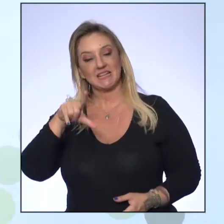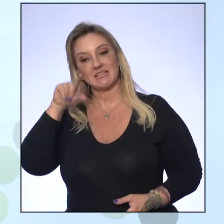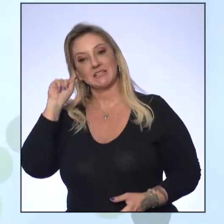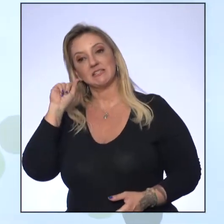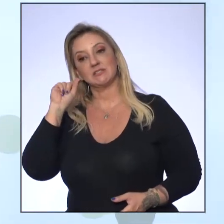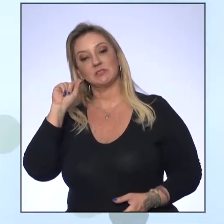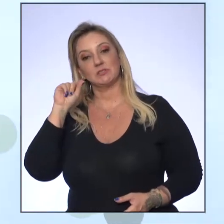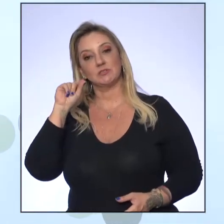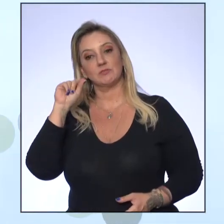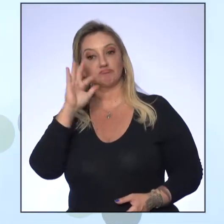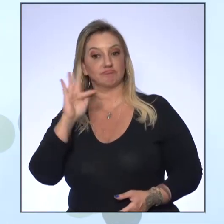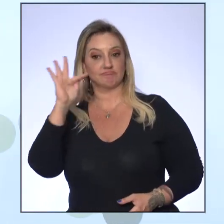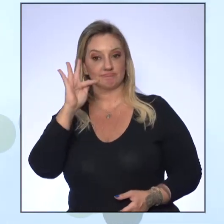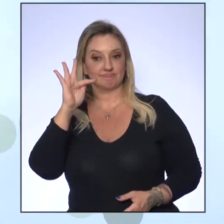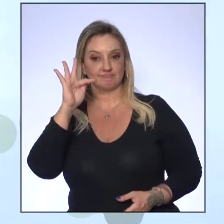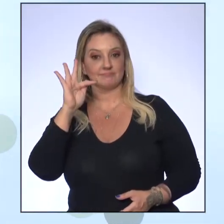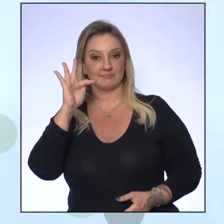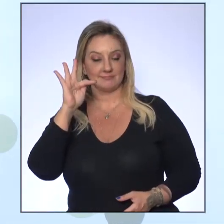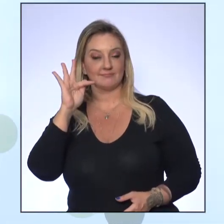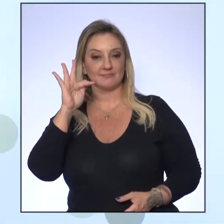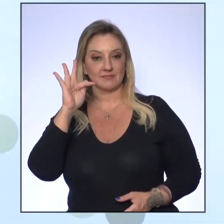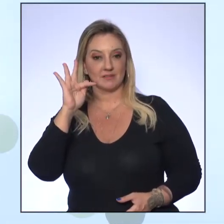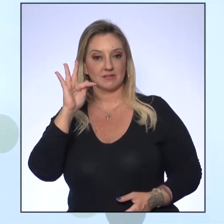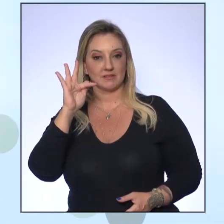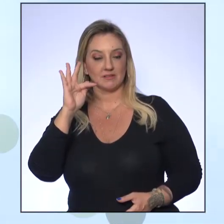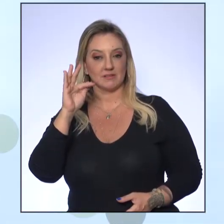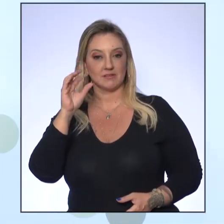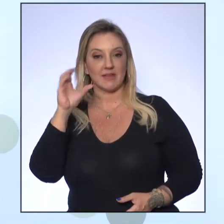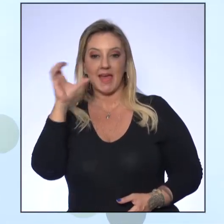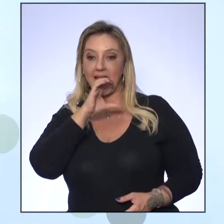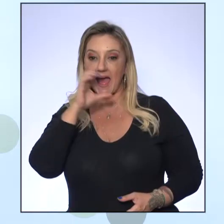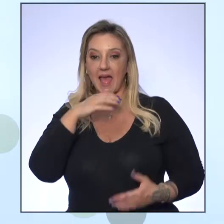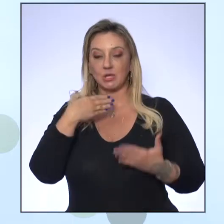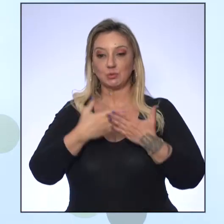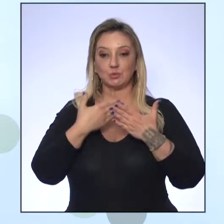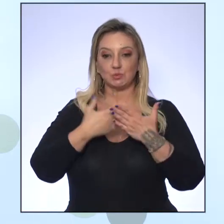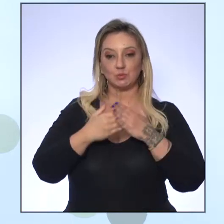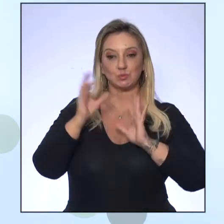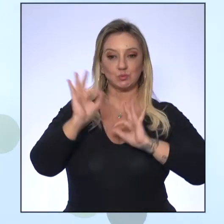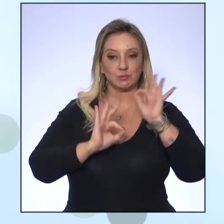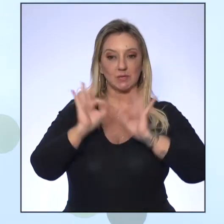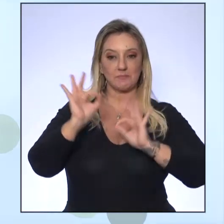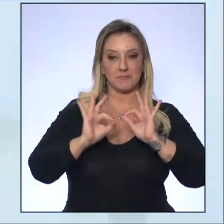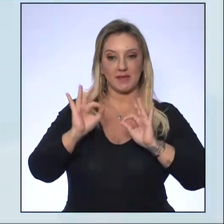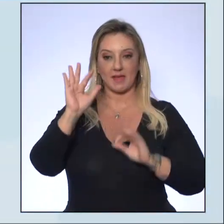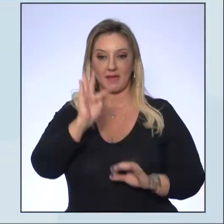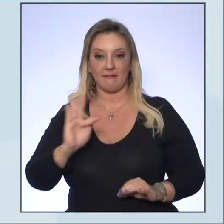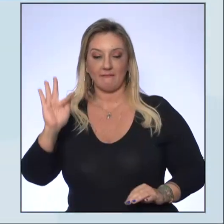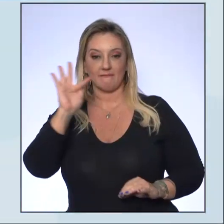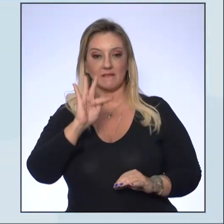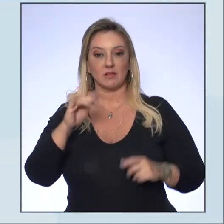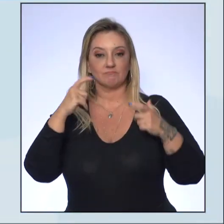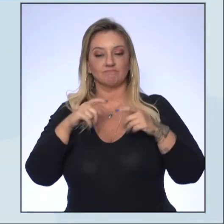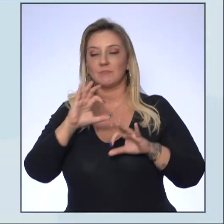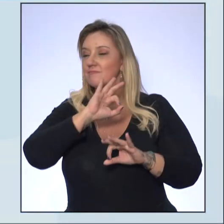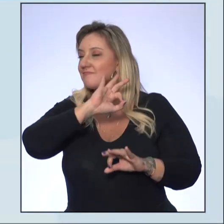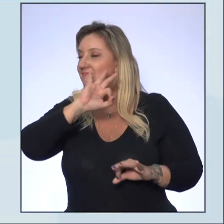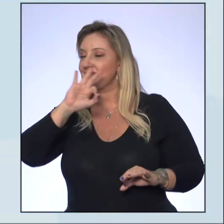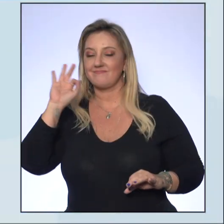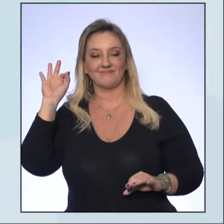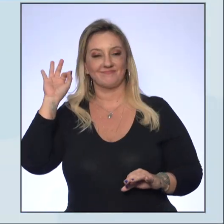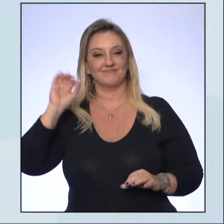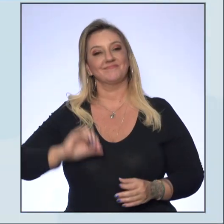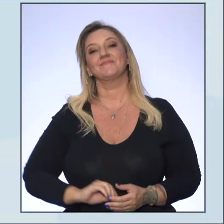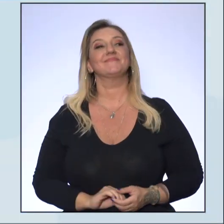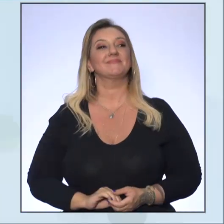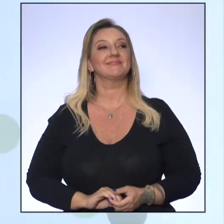por um ensino superior, corre, estuda, se prepare. A universidade é um lugar incrível.